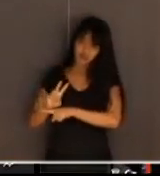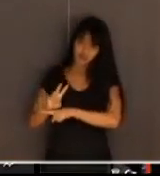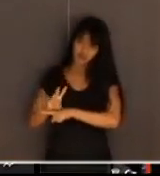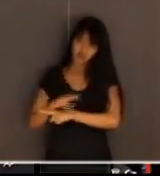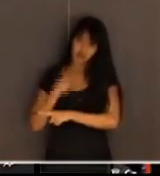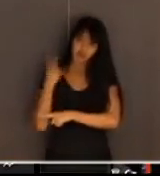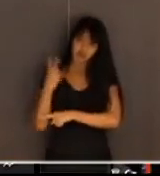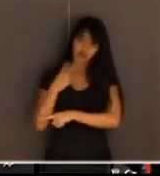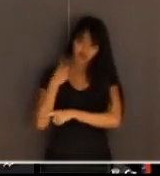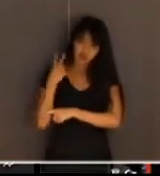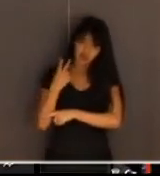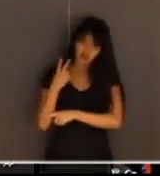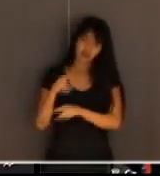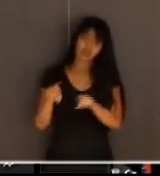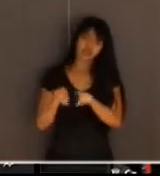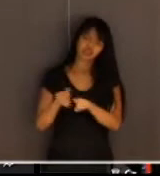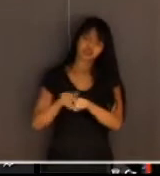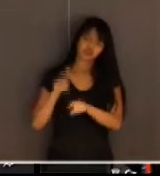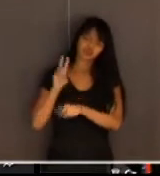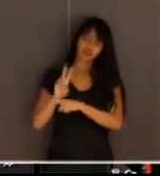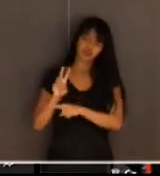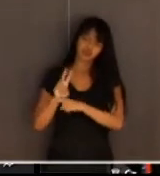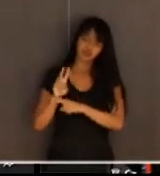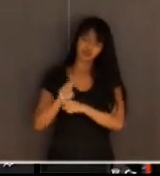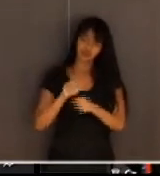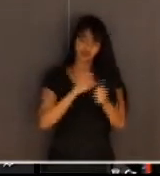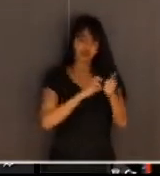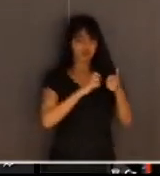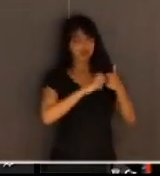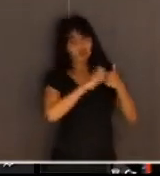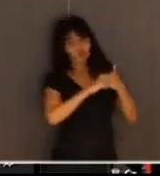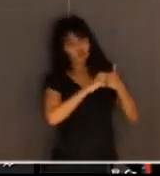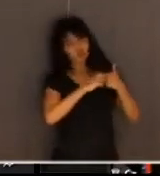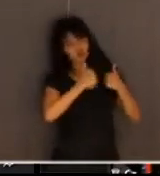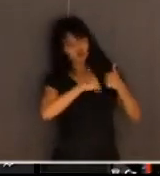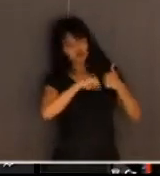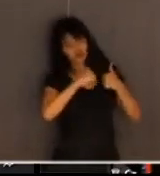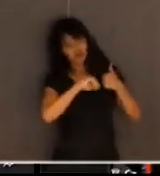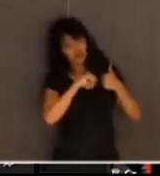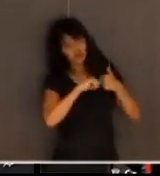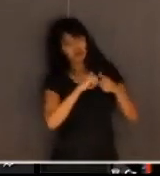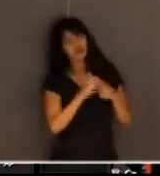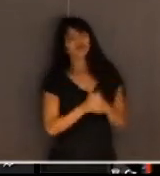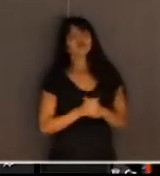mas protegendo o tribunal do júri de um julgamento que seja equivocado.